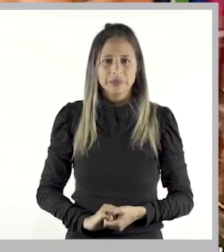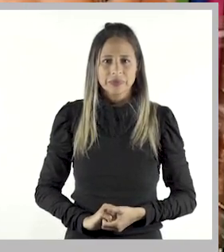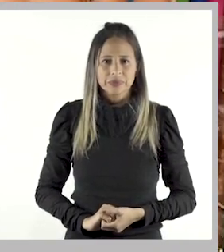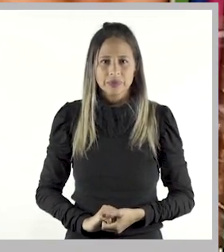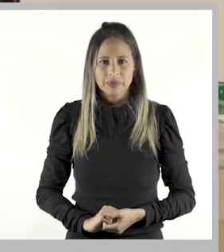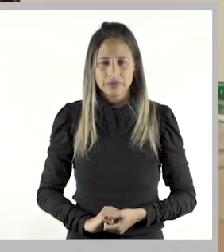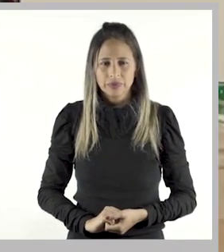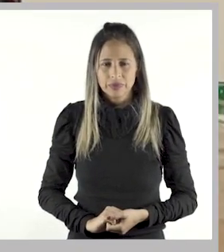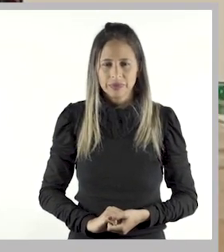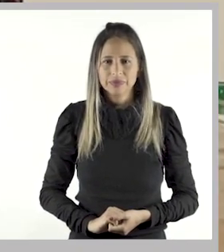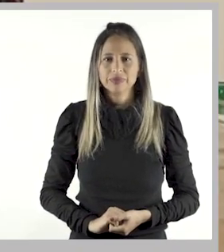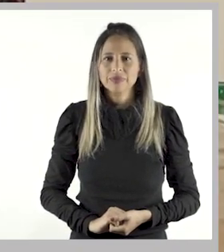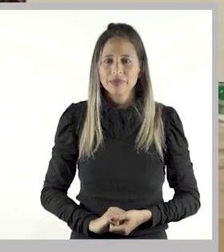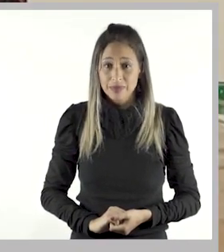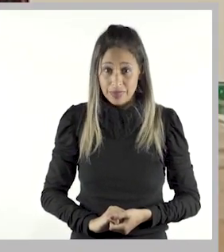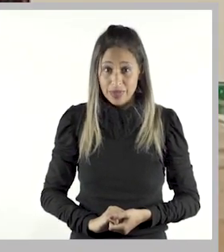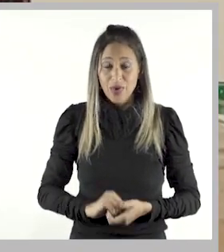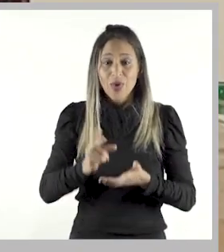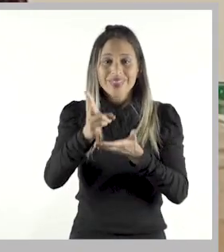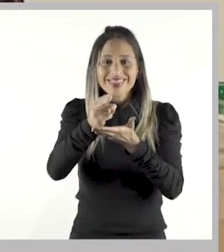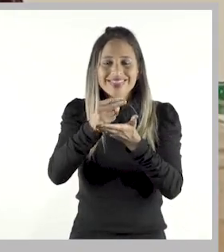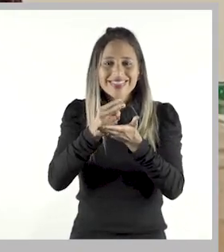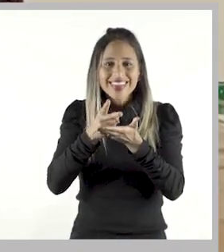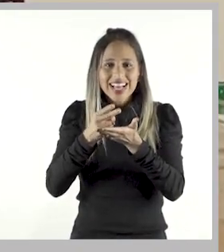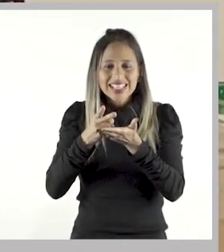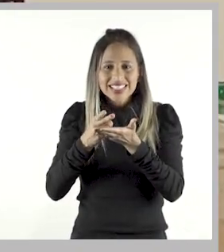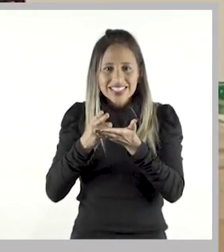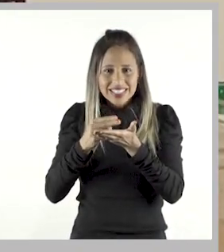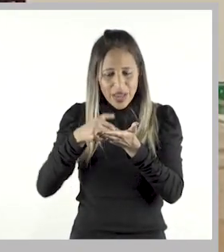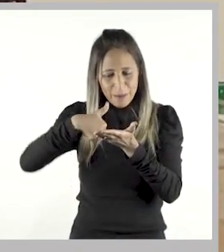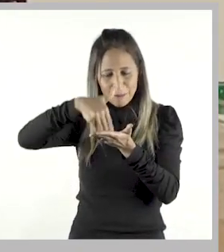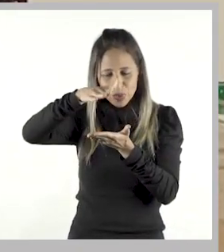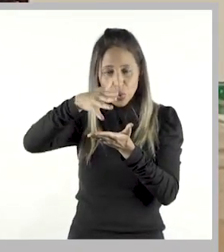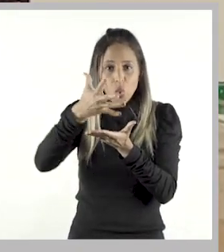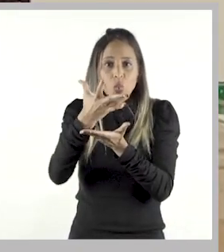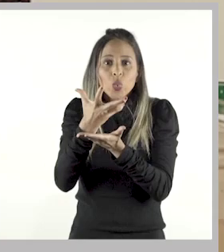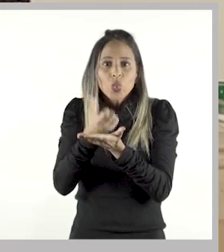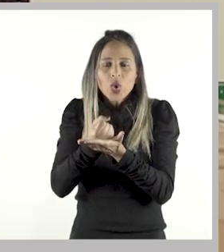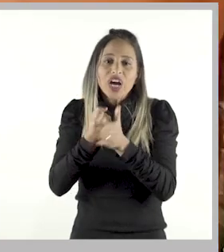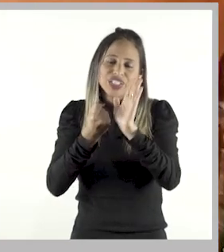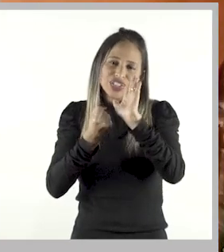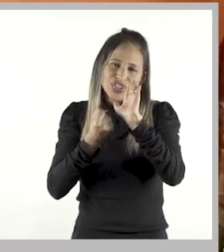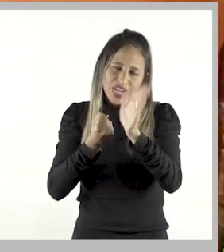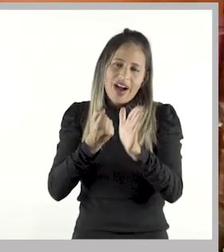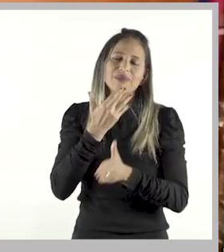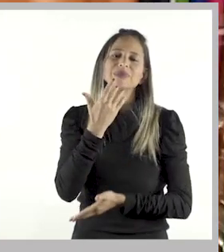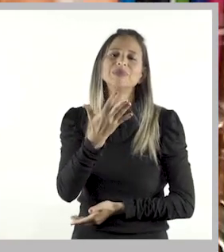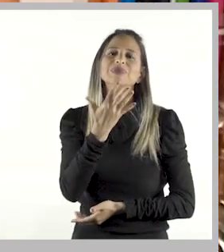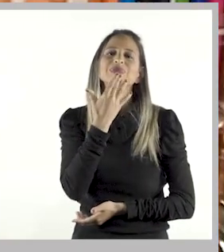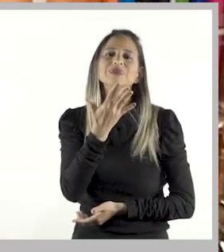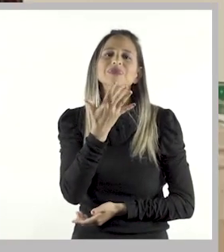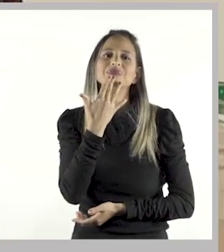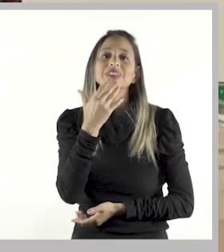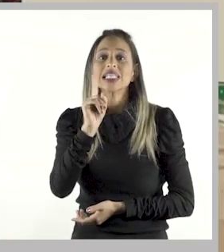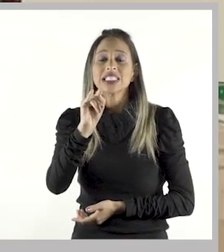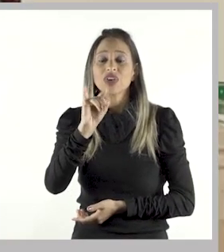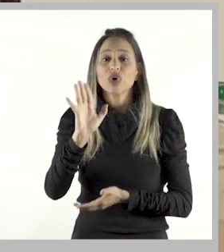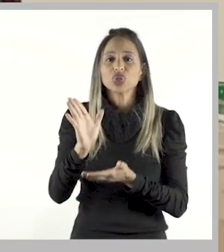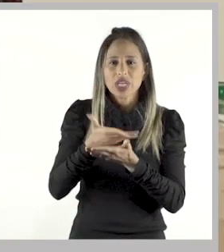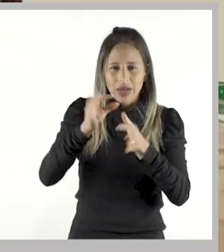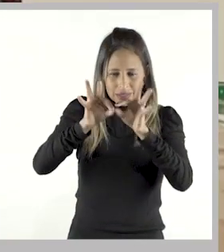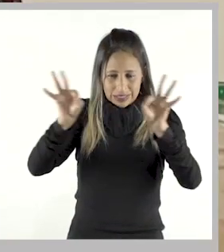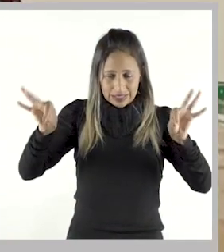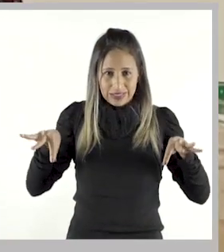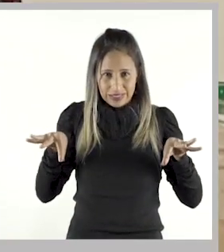Bem, o desenho já tá, a pintura aqui embaixo já tá seca. Eu vou começar a colorir, eu só não vou tirar a crepe agora porque para mim aqui